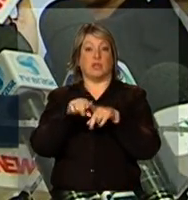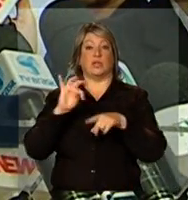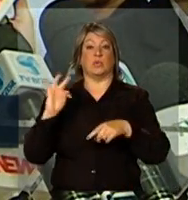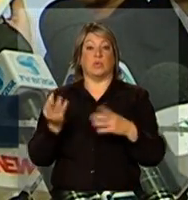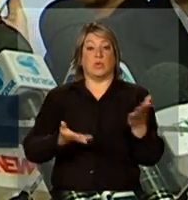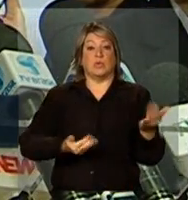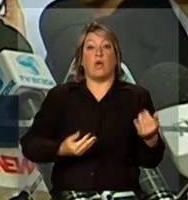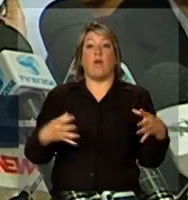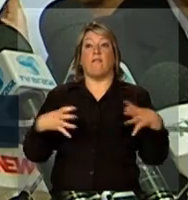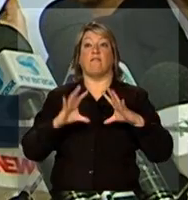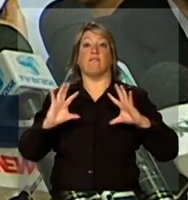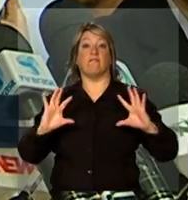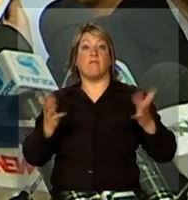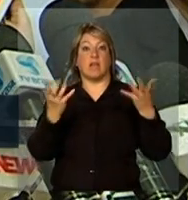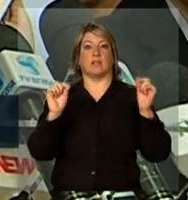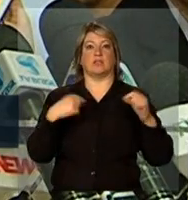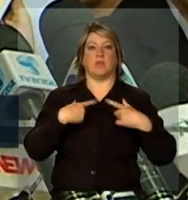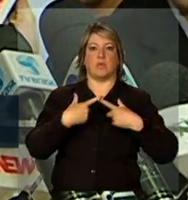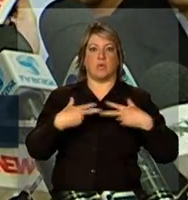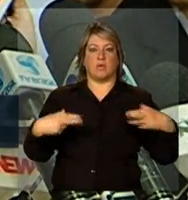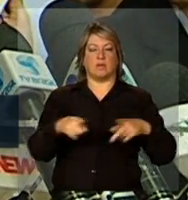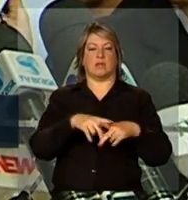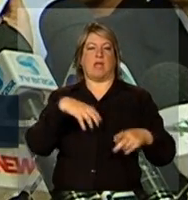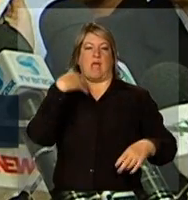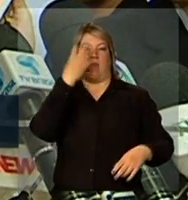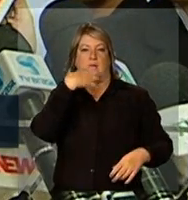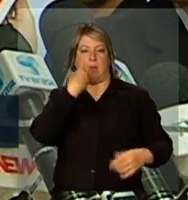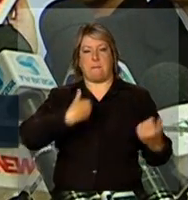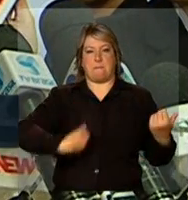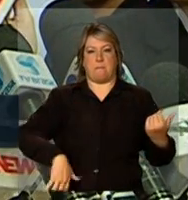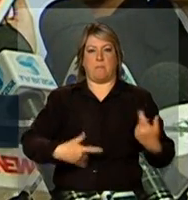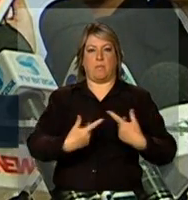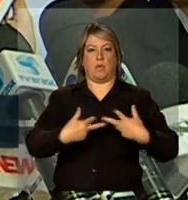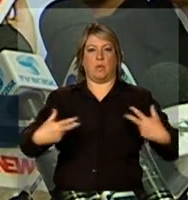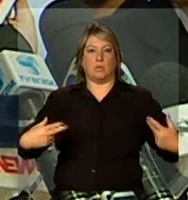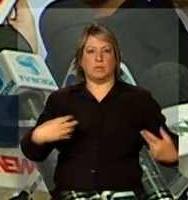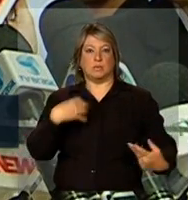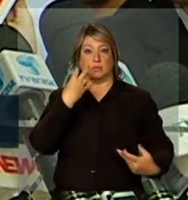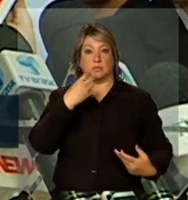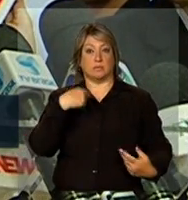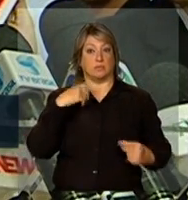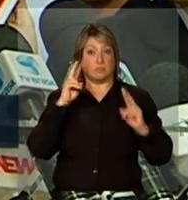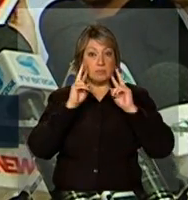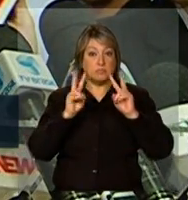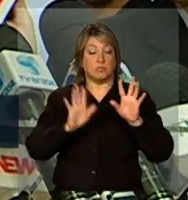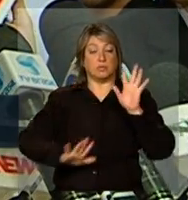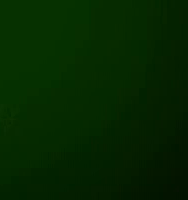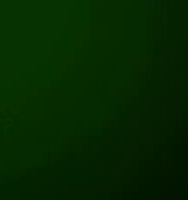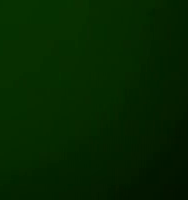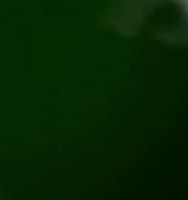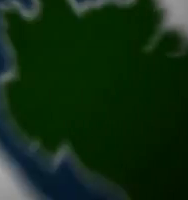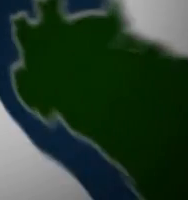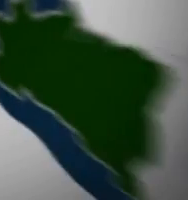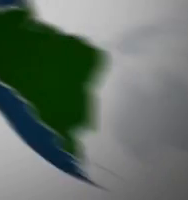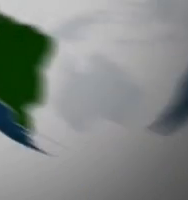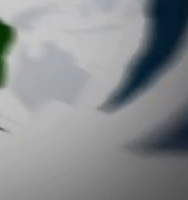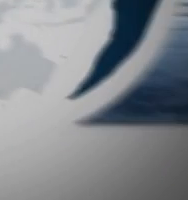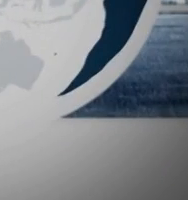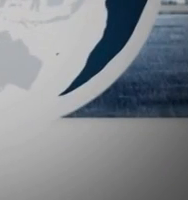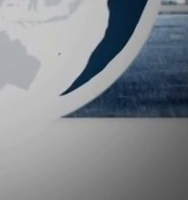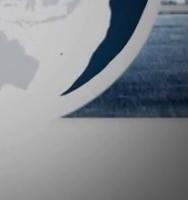participação de celebridades, músicos, entidades que despertem a atitude entre os jovens. Thank you.